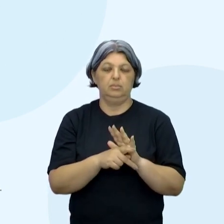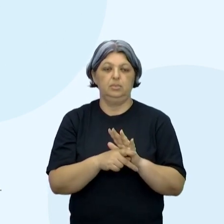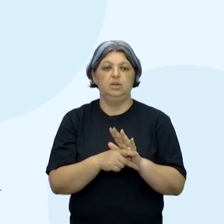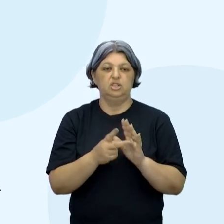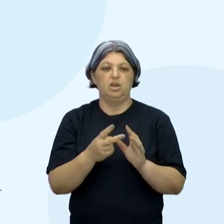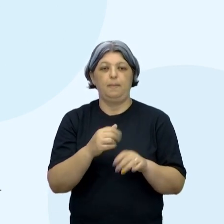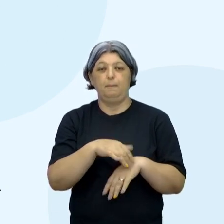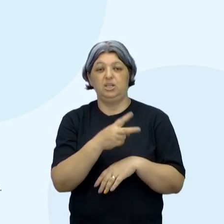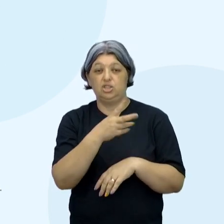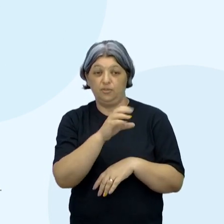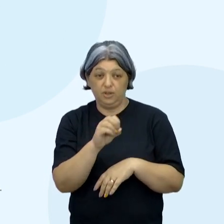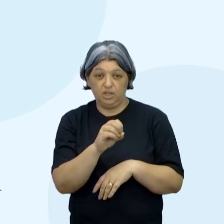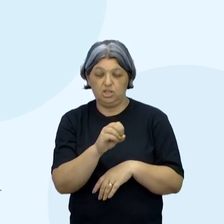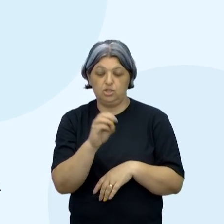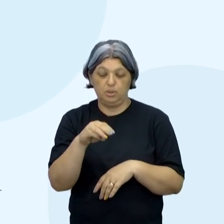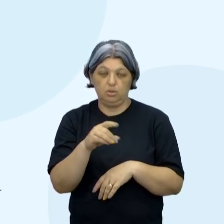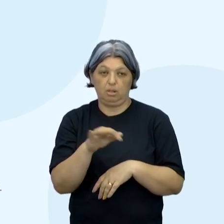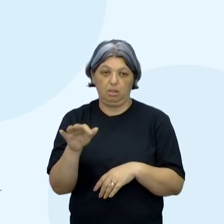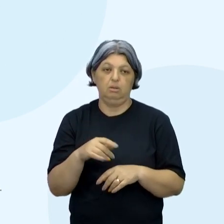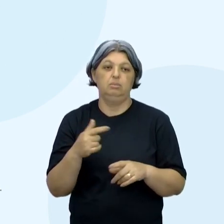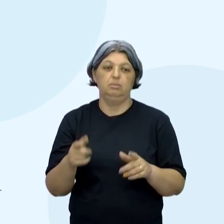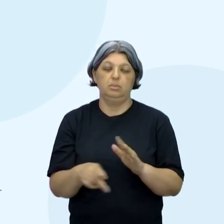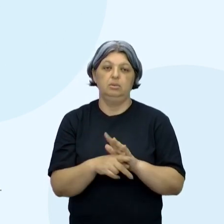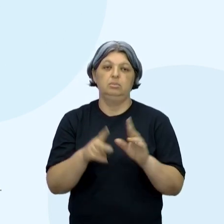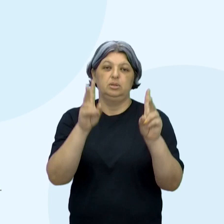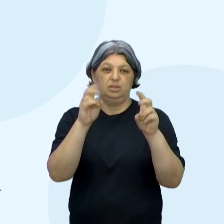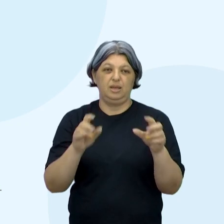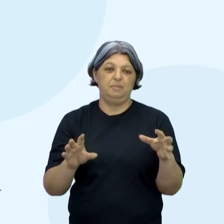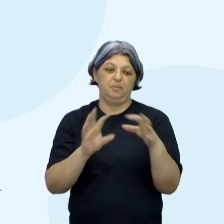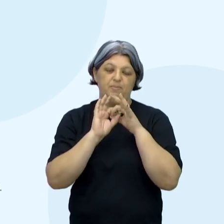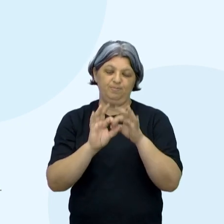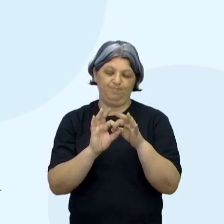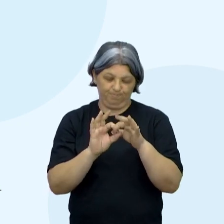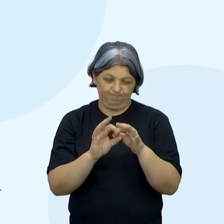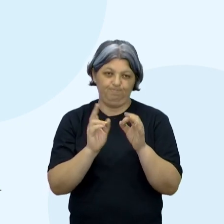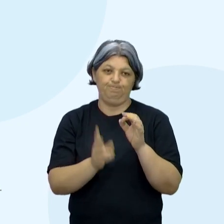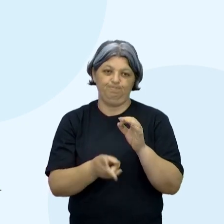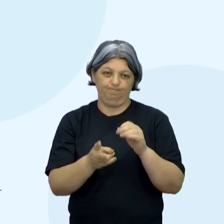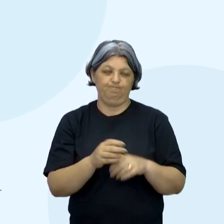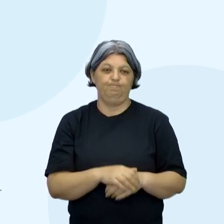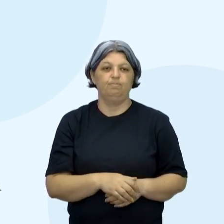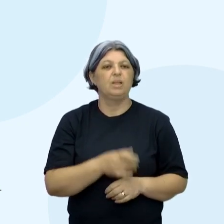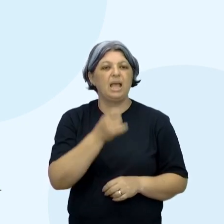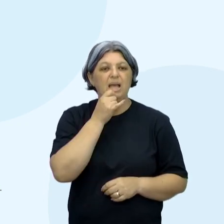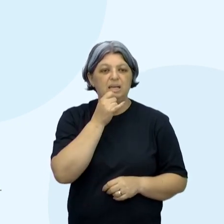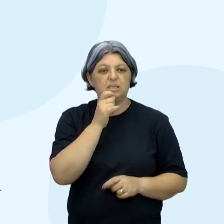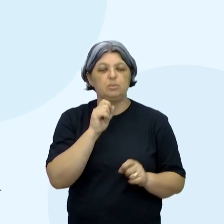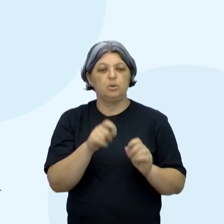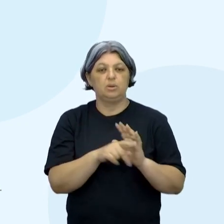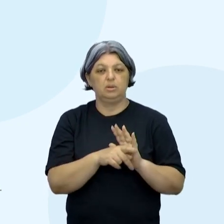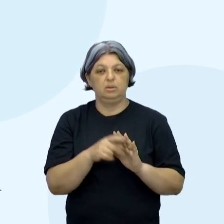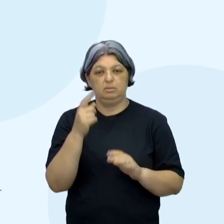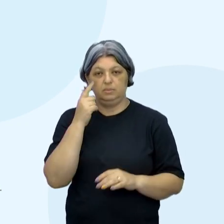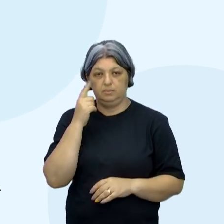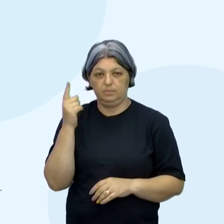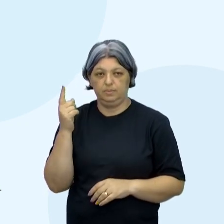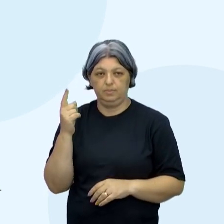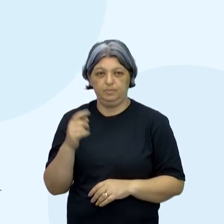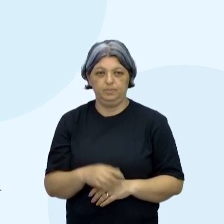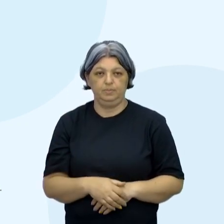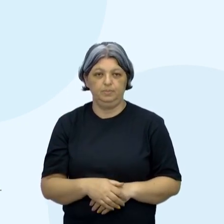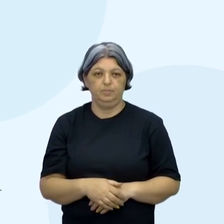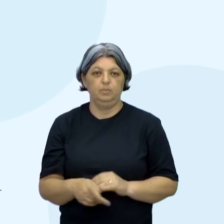minutos e os nossos componentes se encontraram. Muitas vezes. O tempo todo. Um dos exemplos, acompanhe aí então, ó. No